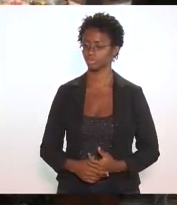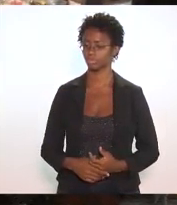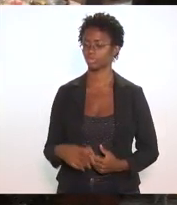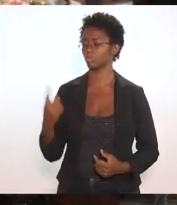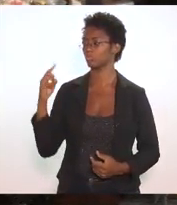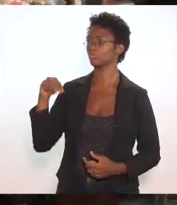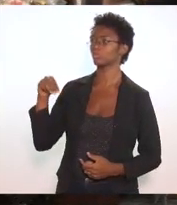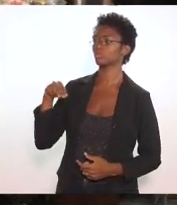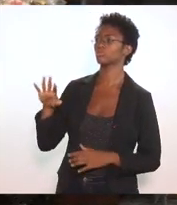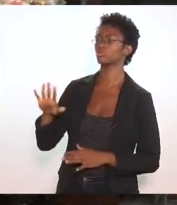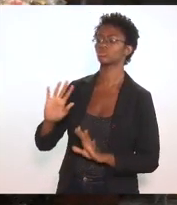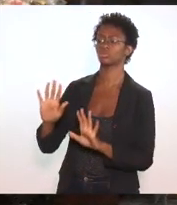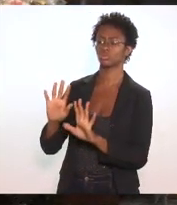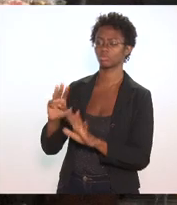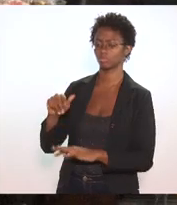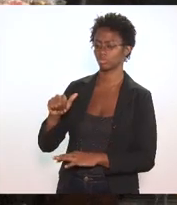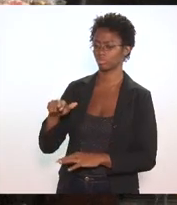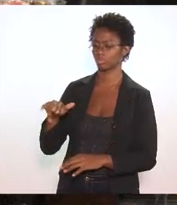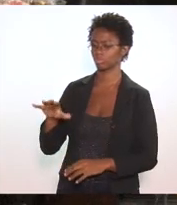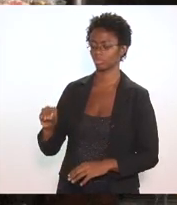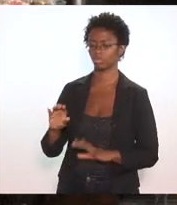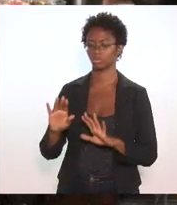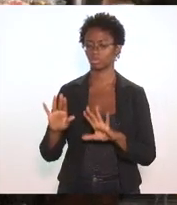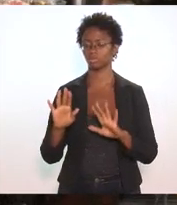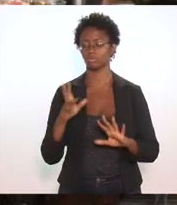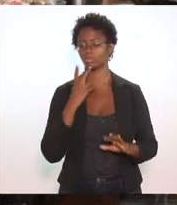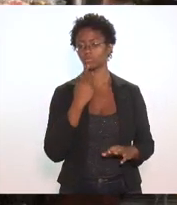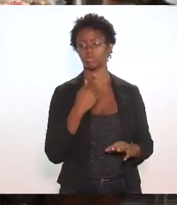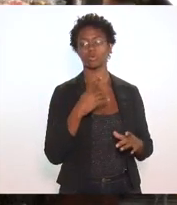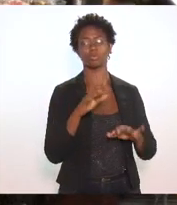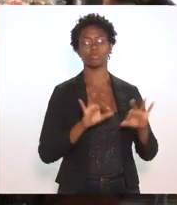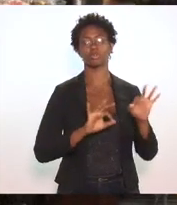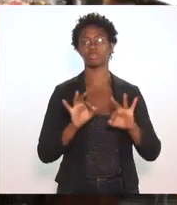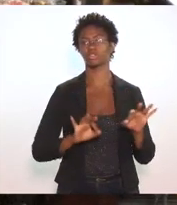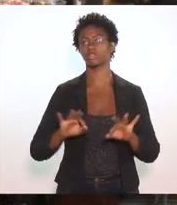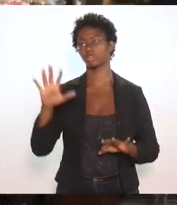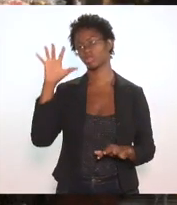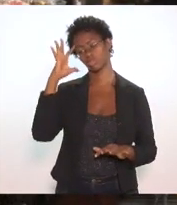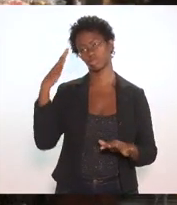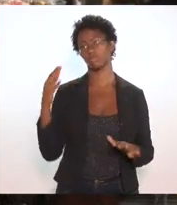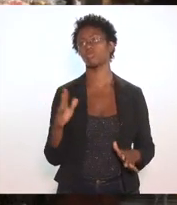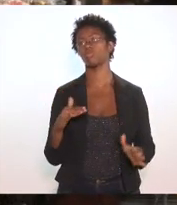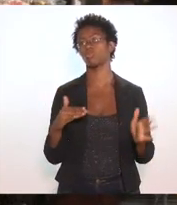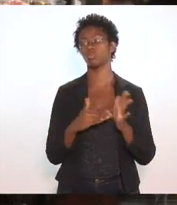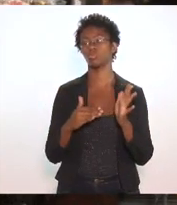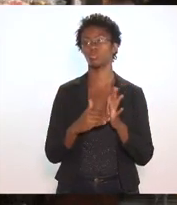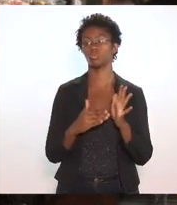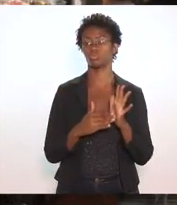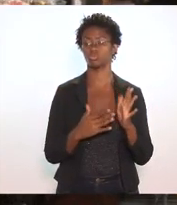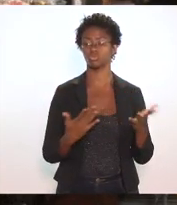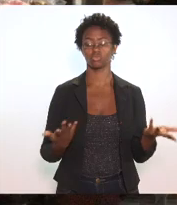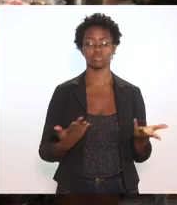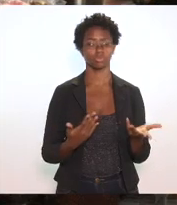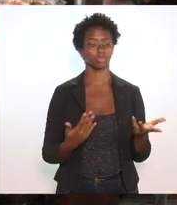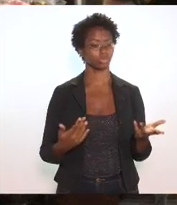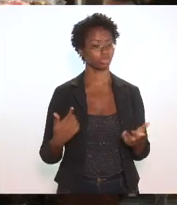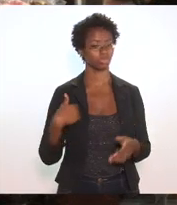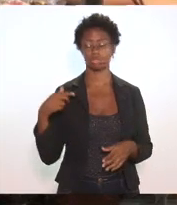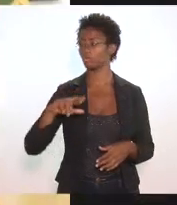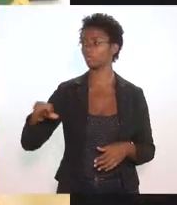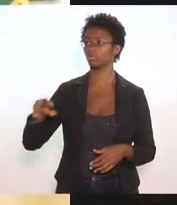Márcio. Alexandre, em relação ao projeto de resolução, último da pauta, que dá... Perfeito. Não vai ser abstenção, não,